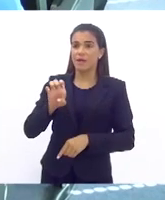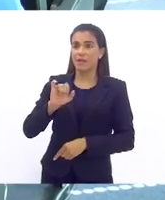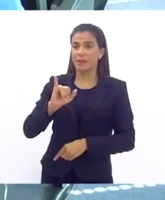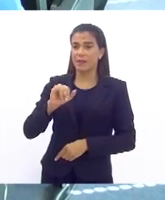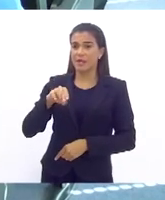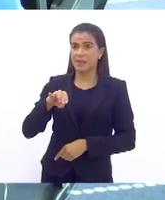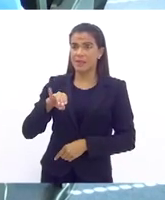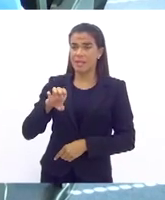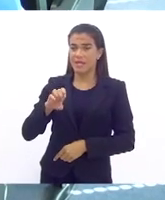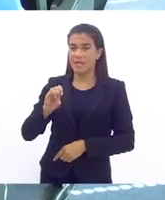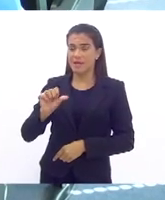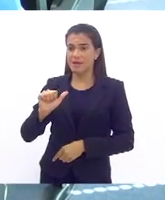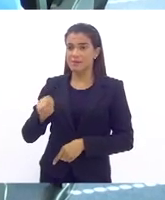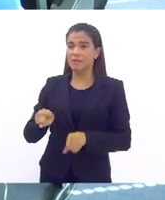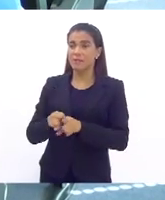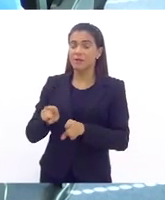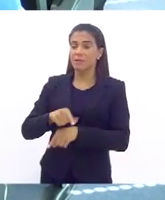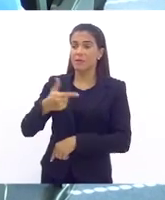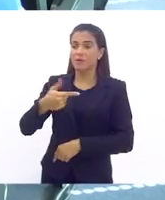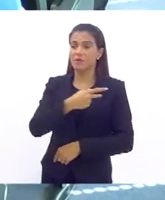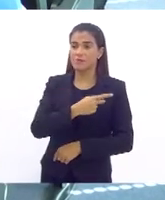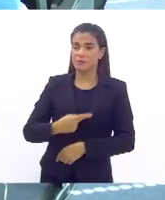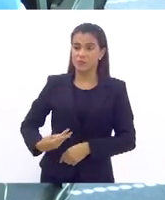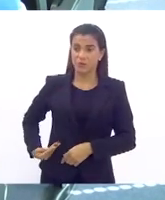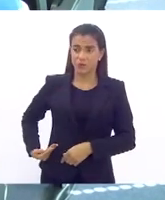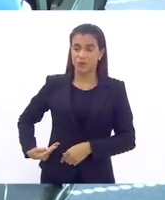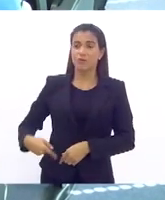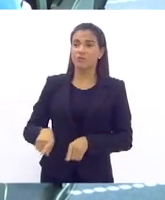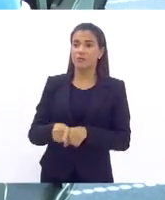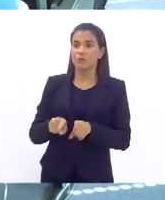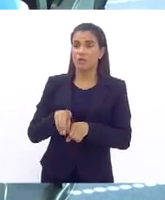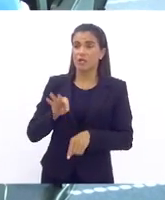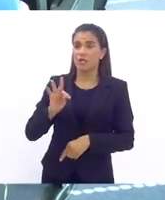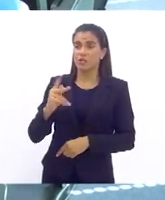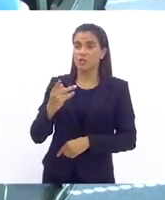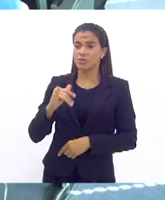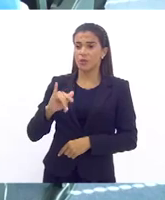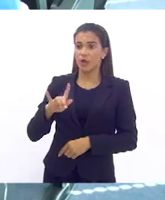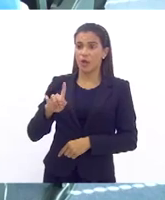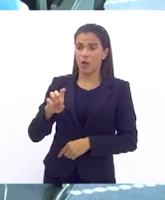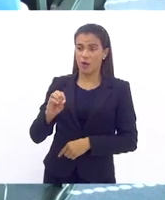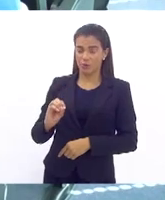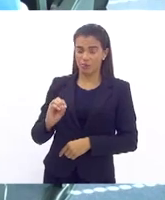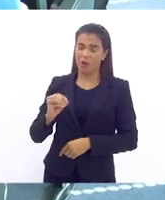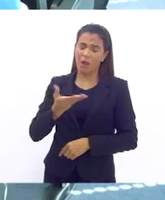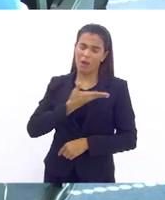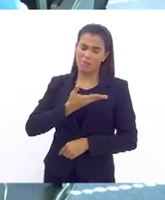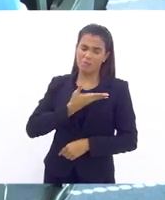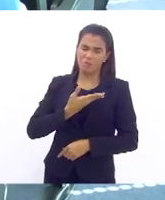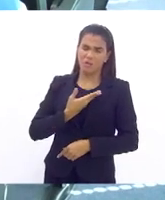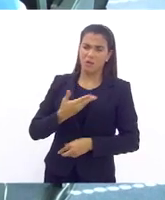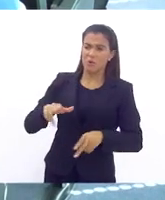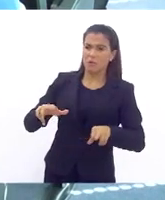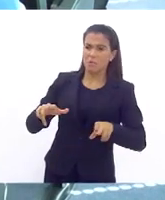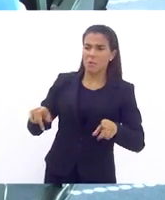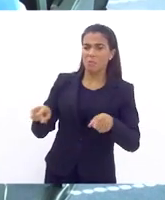agradecer o nosso vice-governador secretário Thiago Pampulha que também é um amigo irmão parceiro